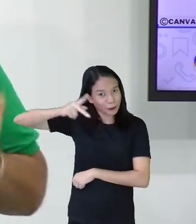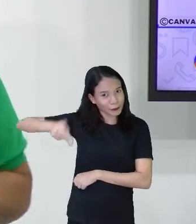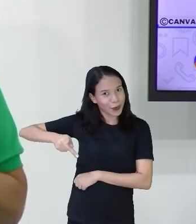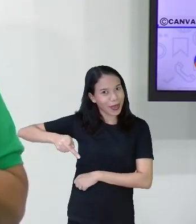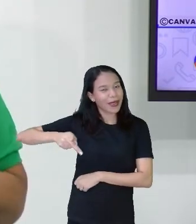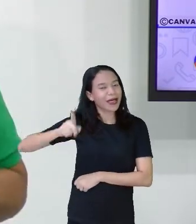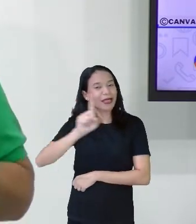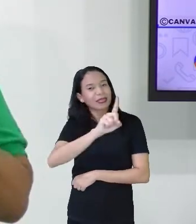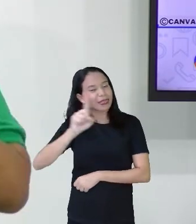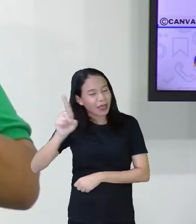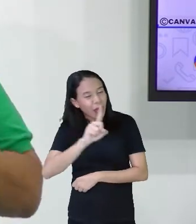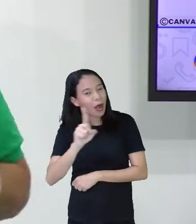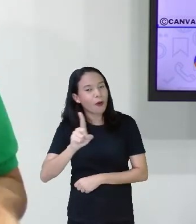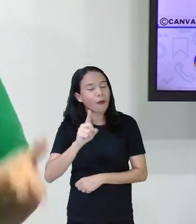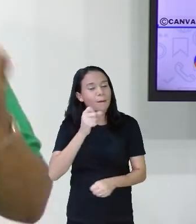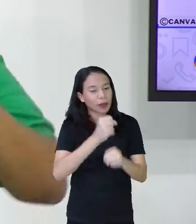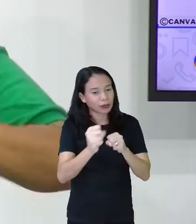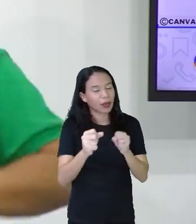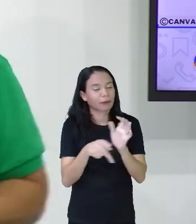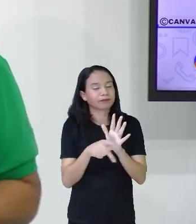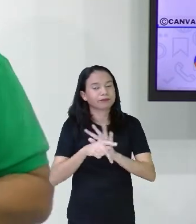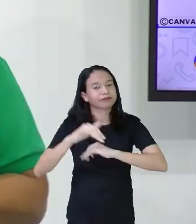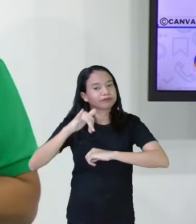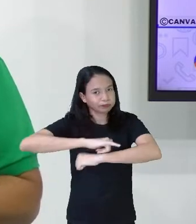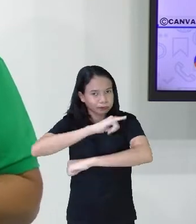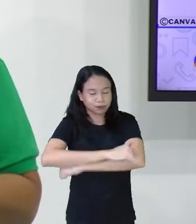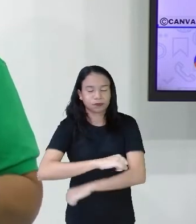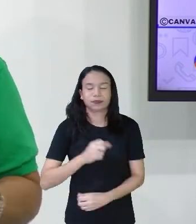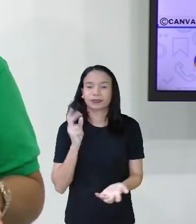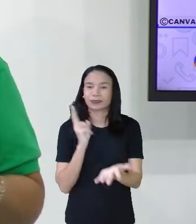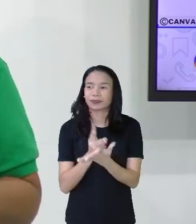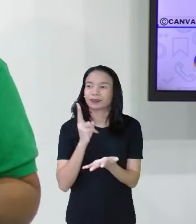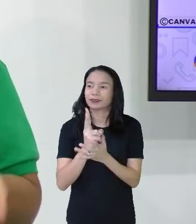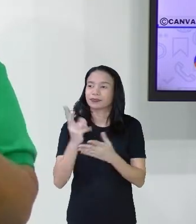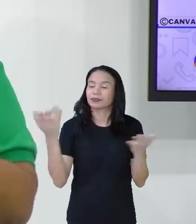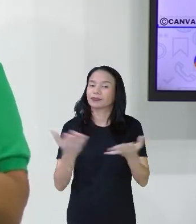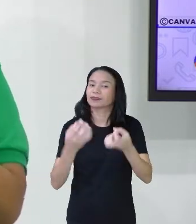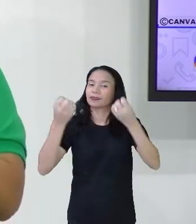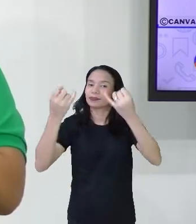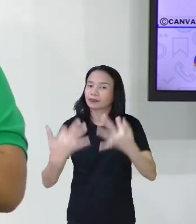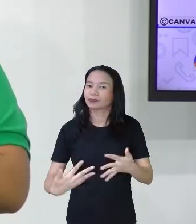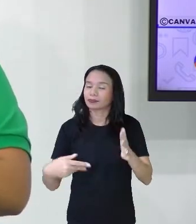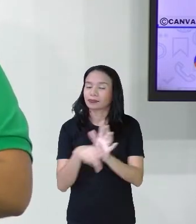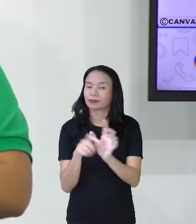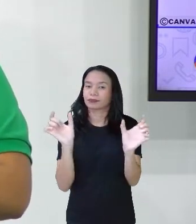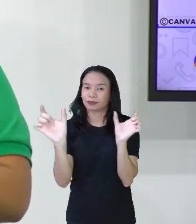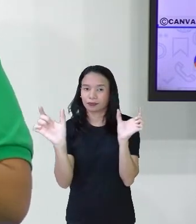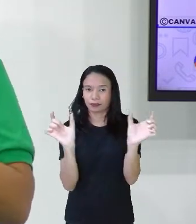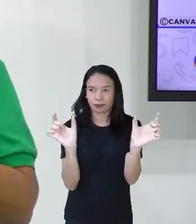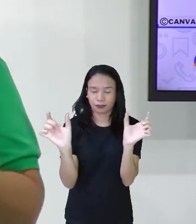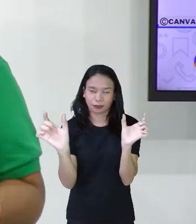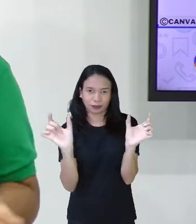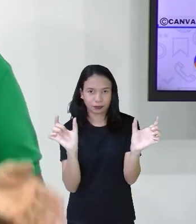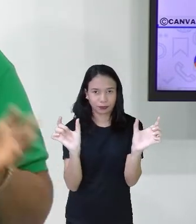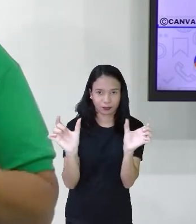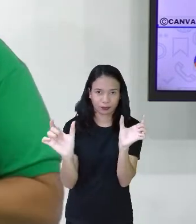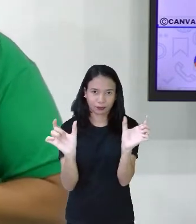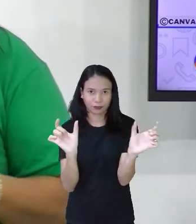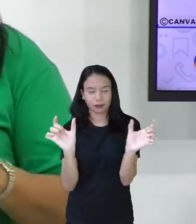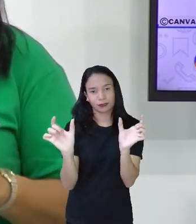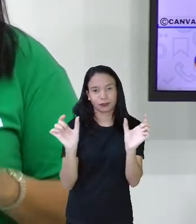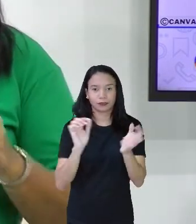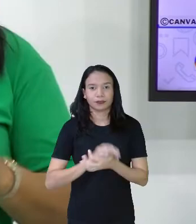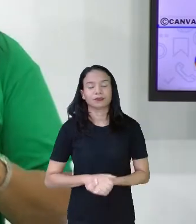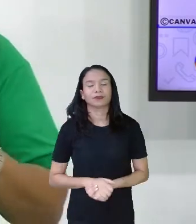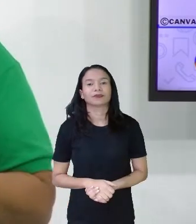não maltratem os sapinhos. Vamos agora continuar falando um pouquinho sobre animais extintos e animais